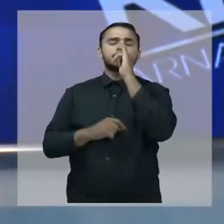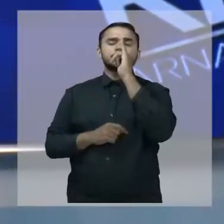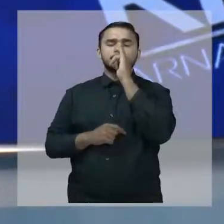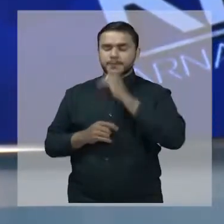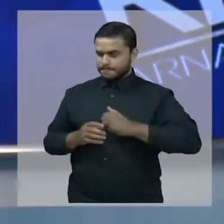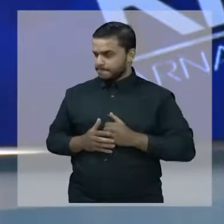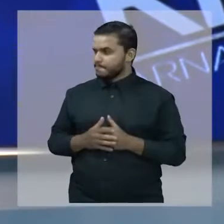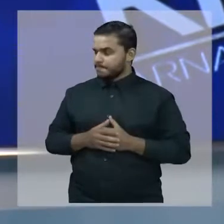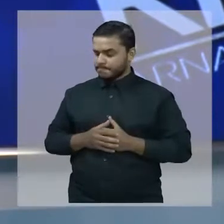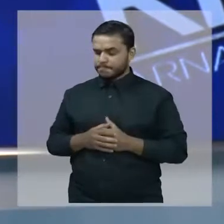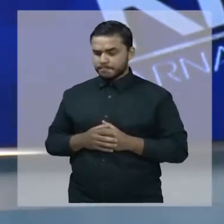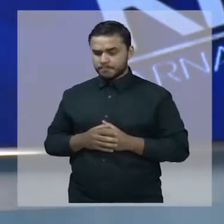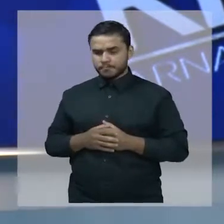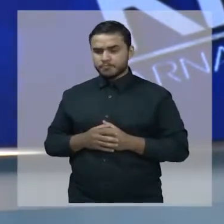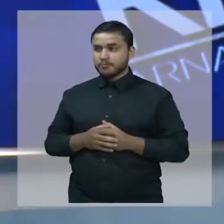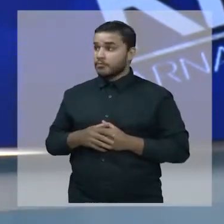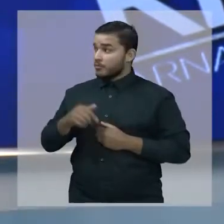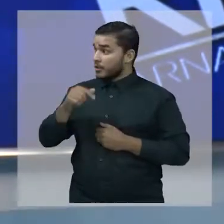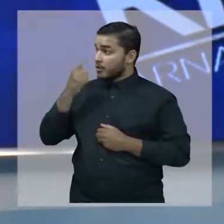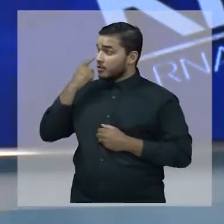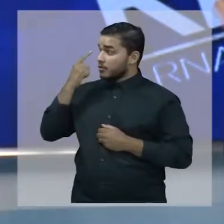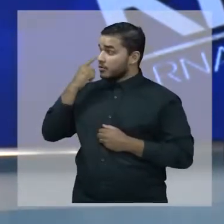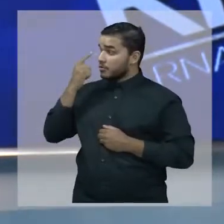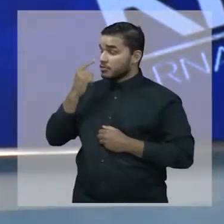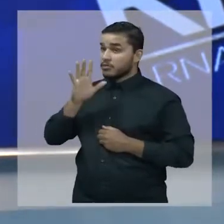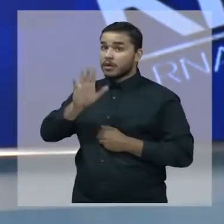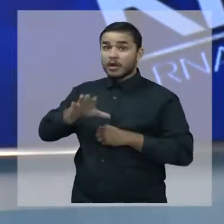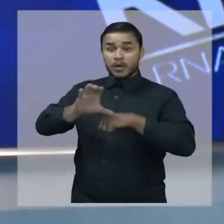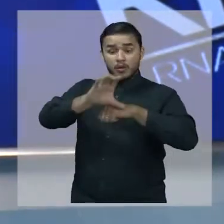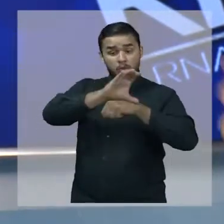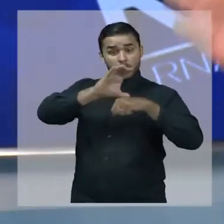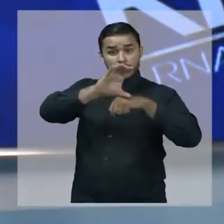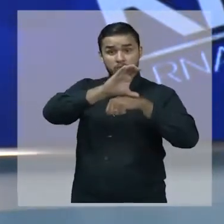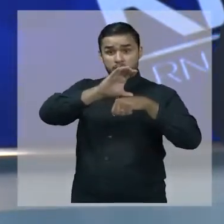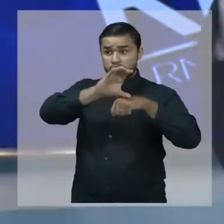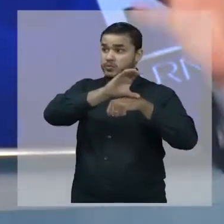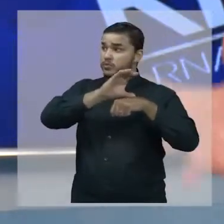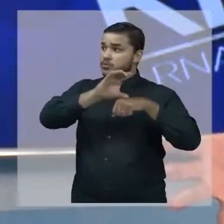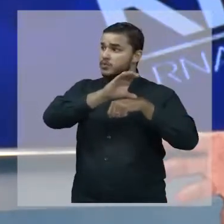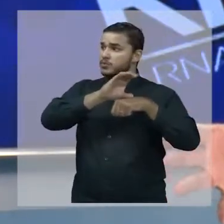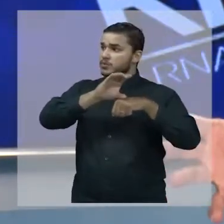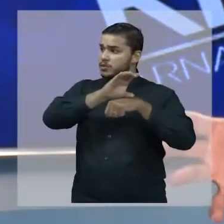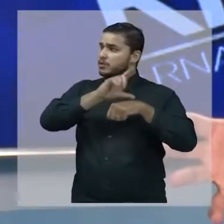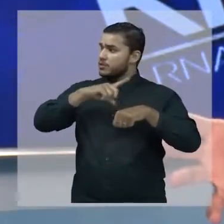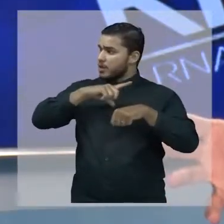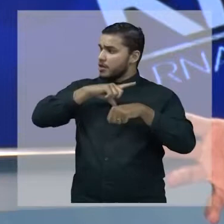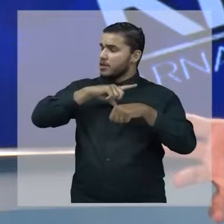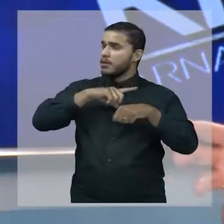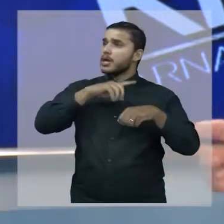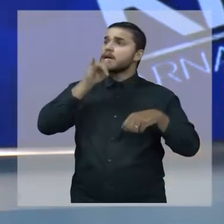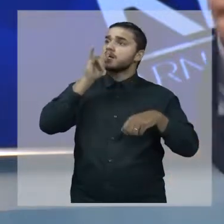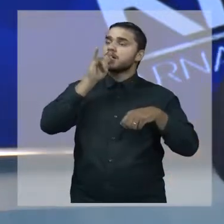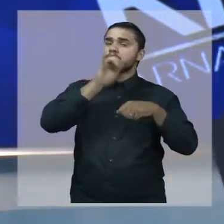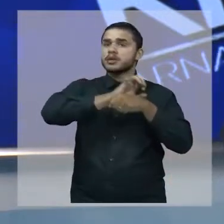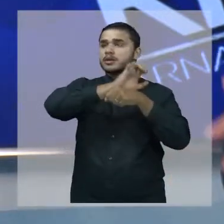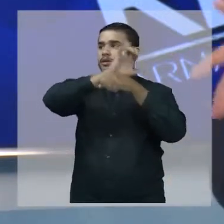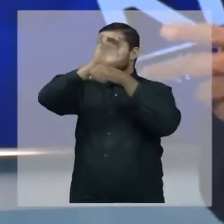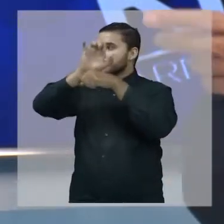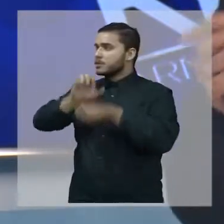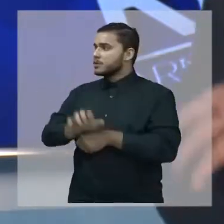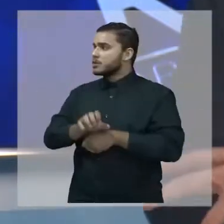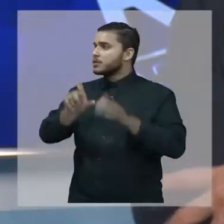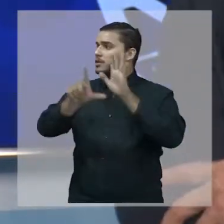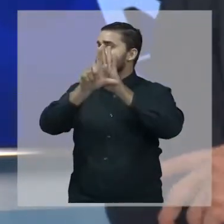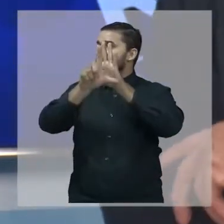essa discussão na seguinte perspectiva. Estados e municípios são constitucionalizados. Quem vai ter coragem, por